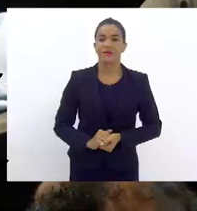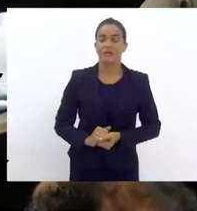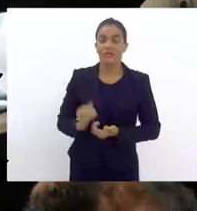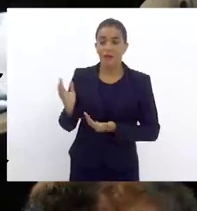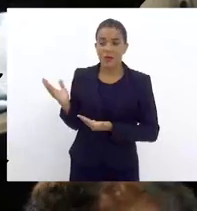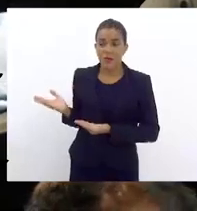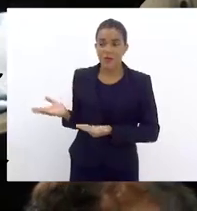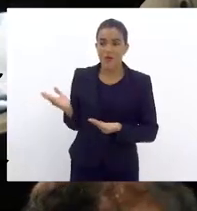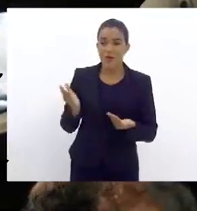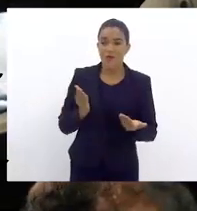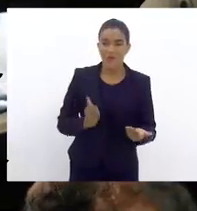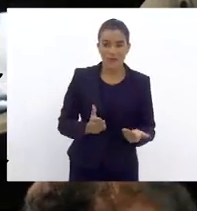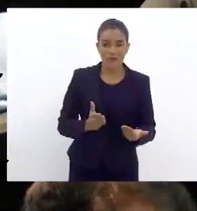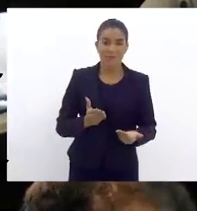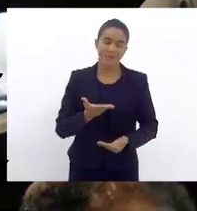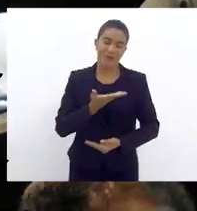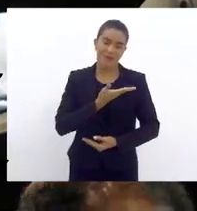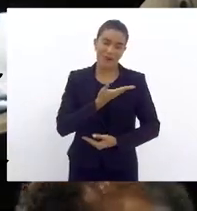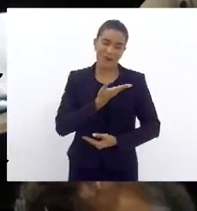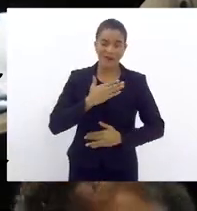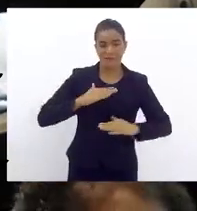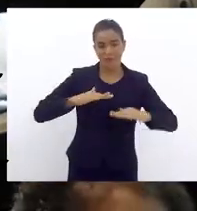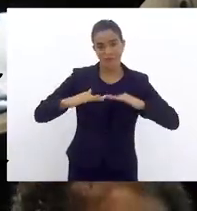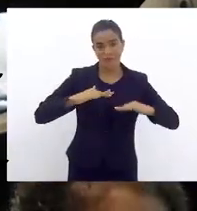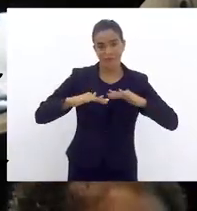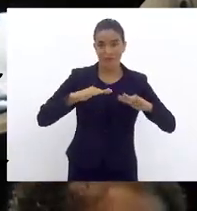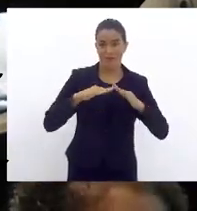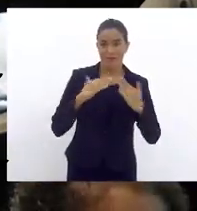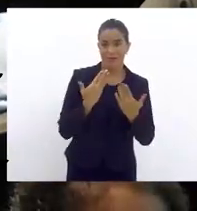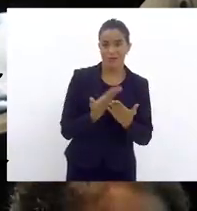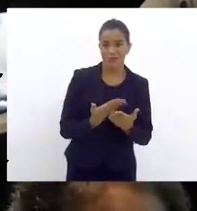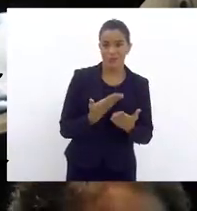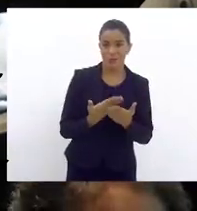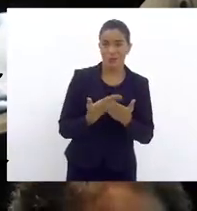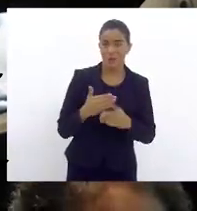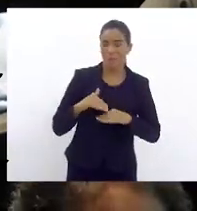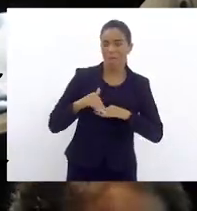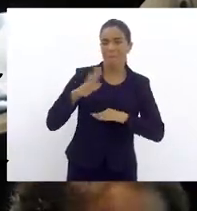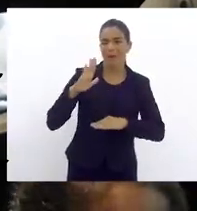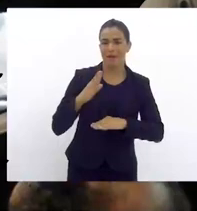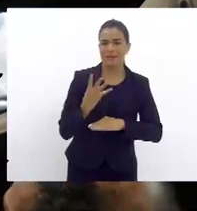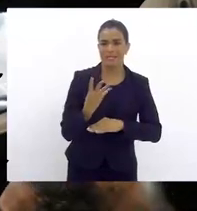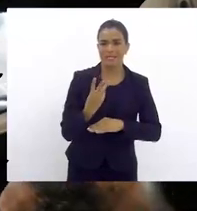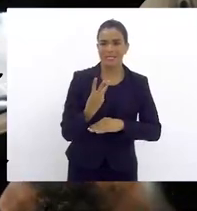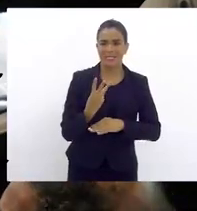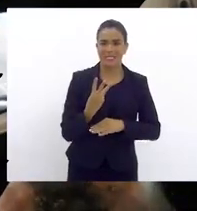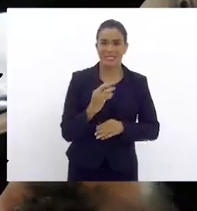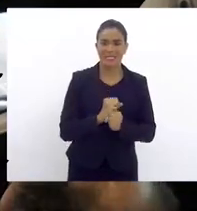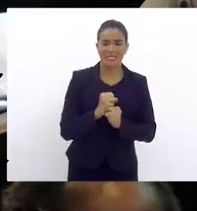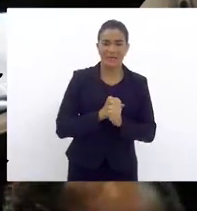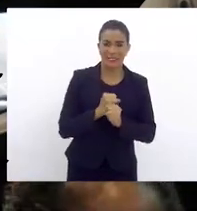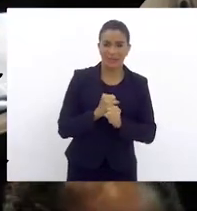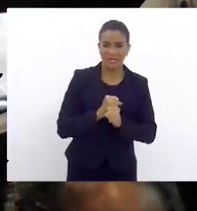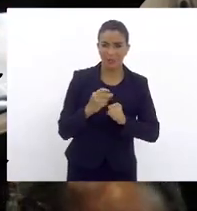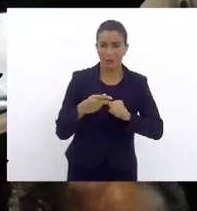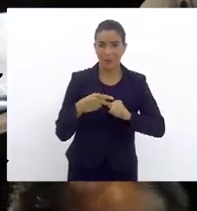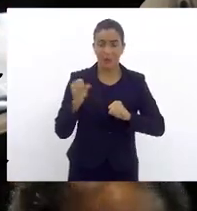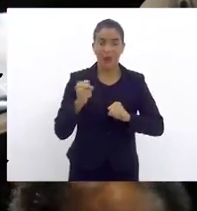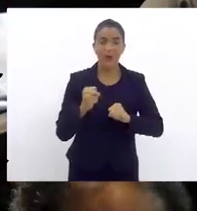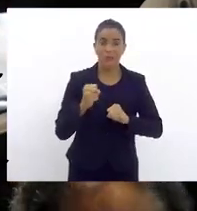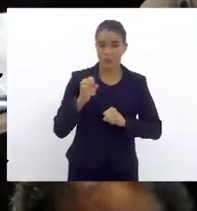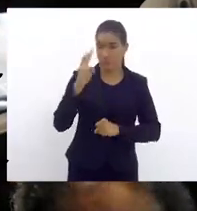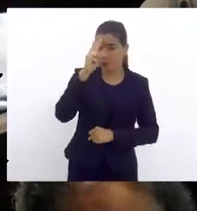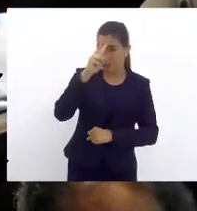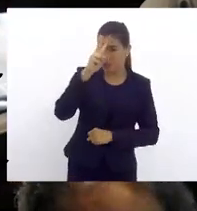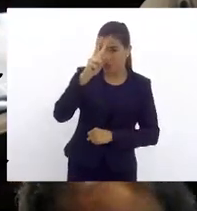chamar a minha colega de movimento estudantil mais de 30 anos que eu conheço pode graduando a história da África